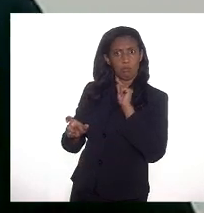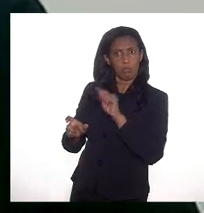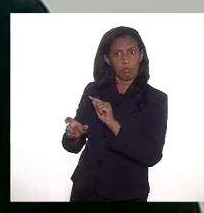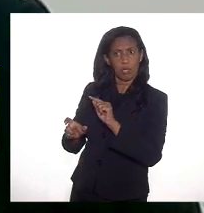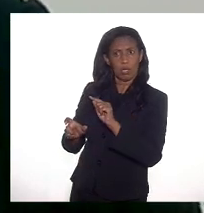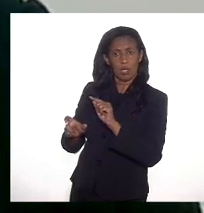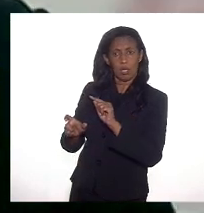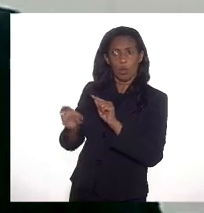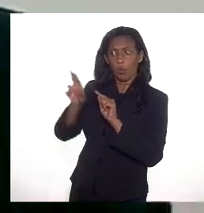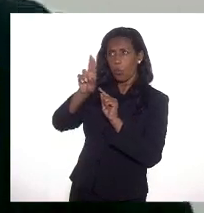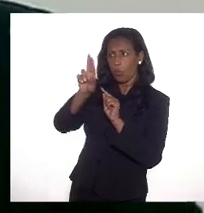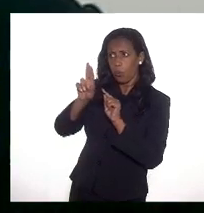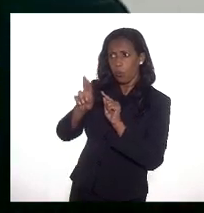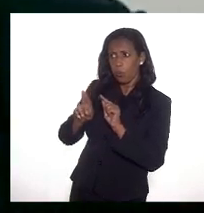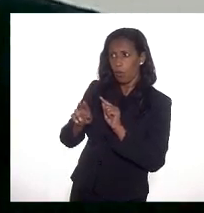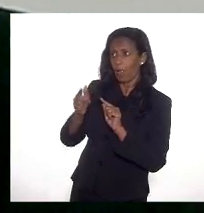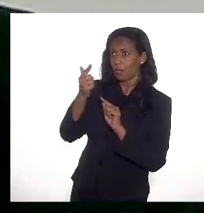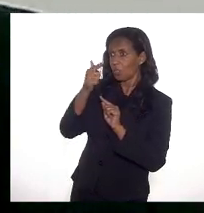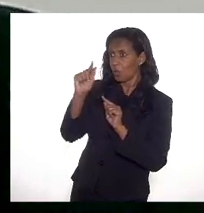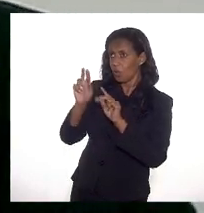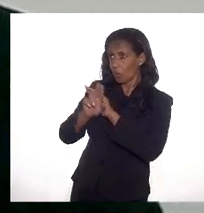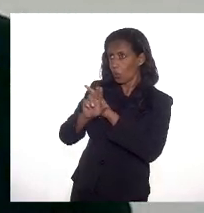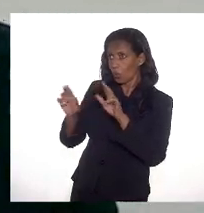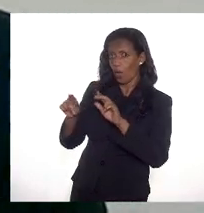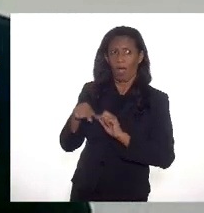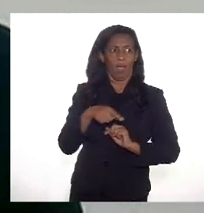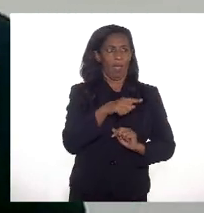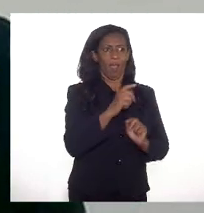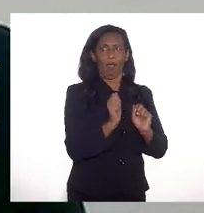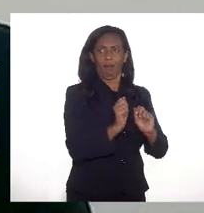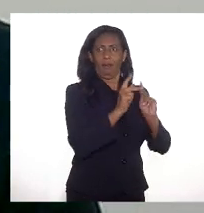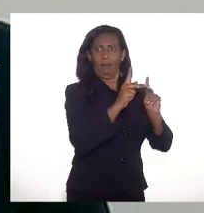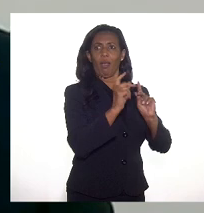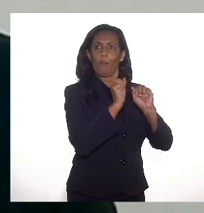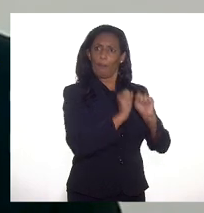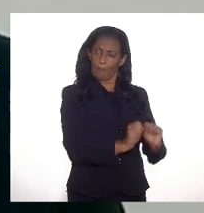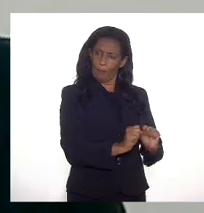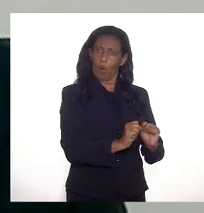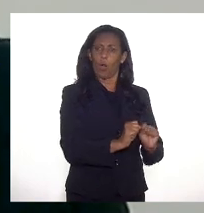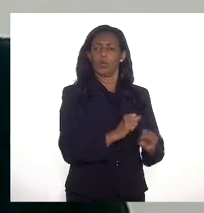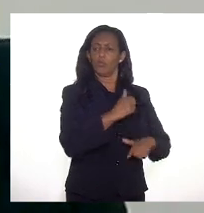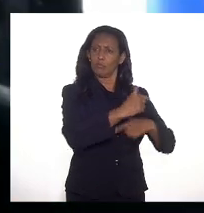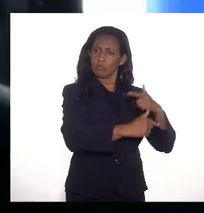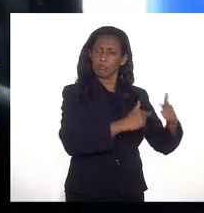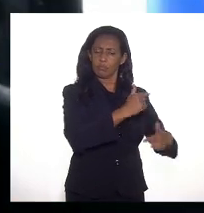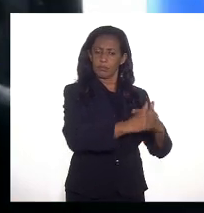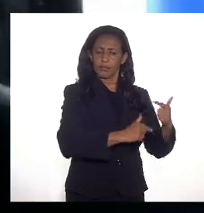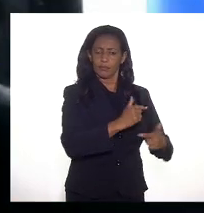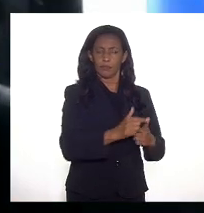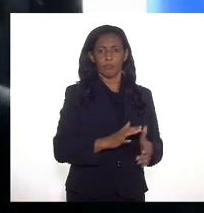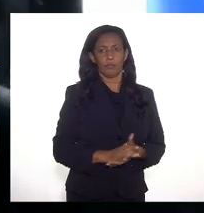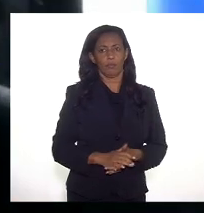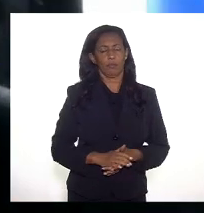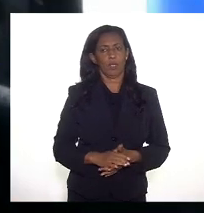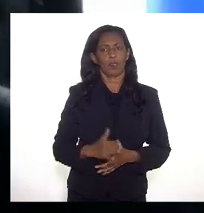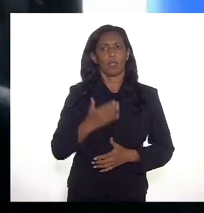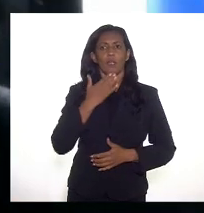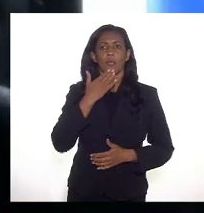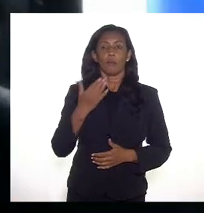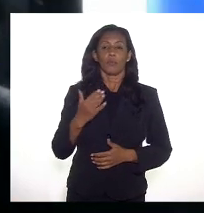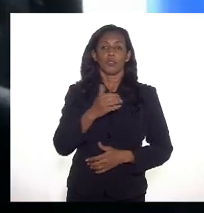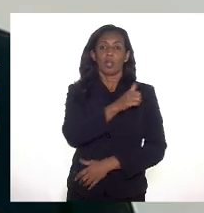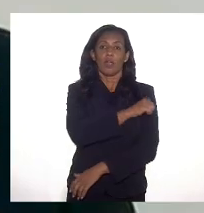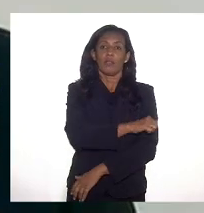as instituições que não estiverem ali estarão habilitadas a ter a utilidade pública. Então, eu queria chamar a atenção, deputada Femina